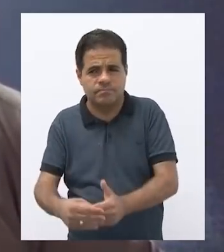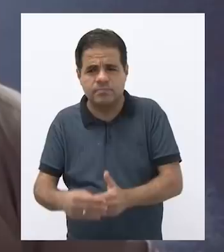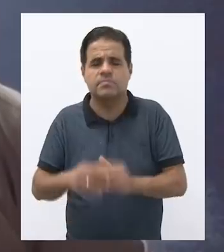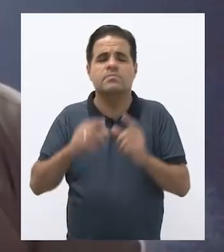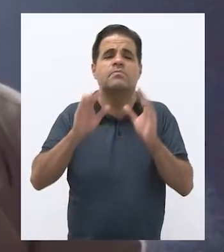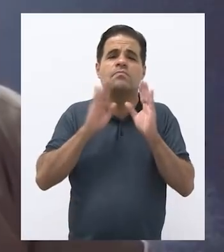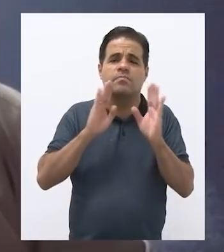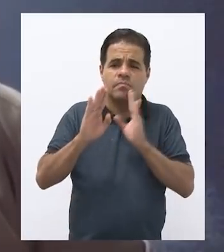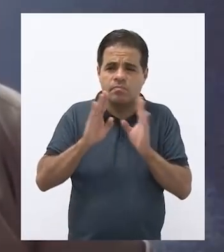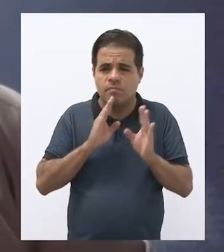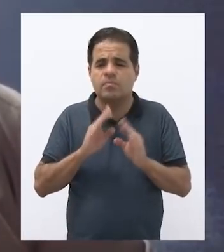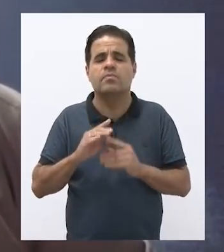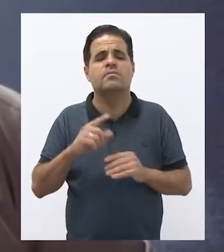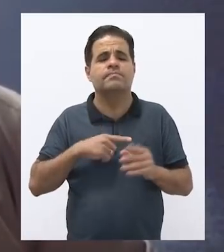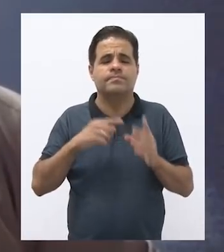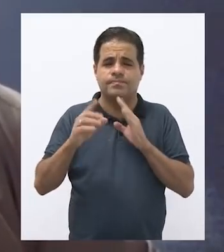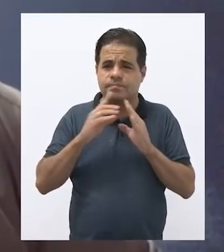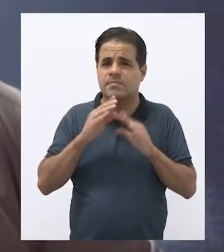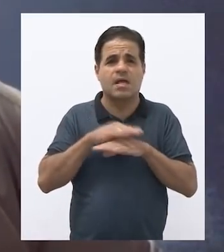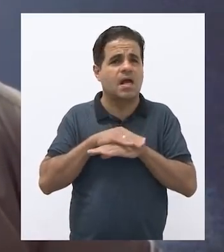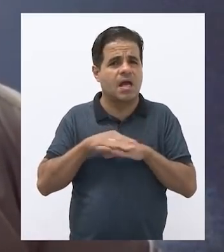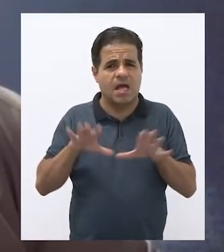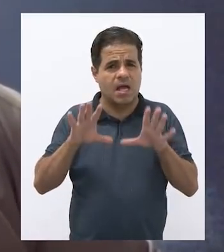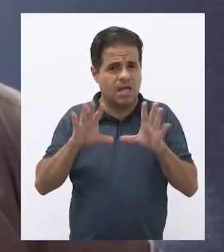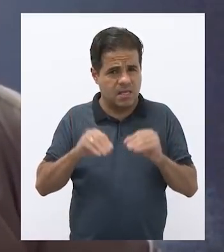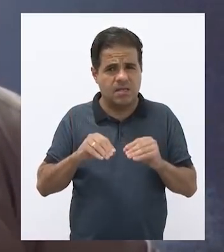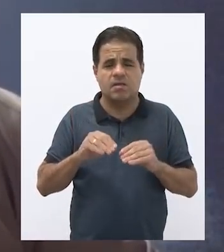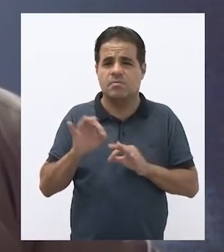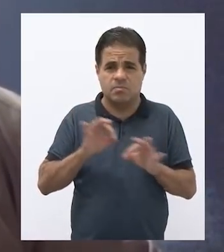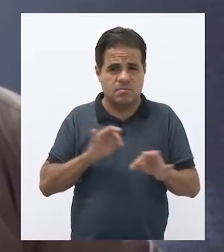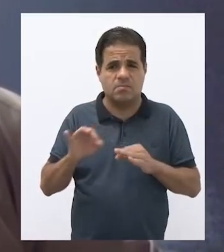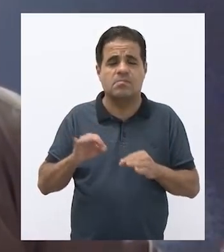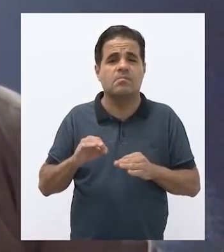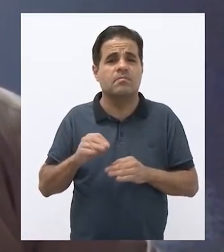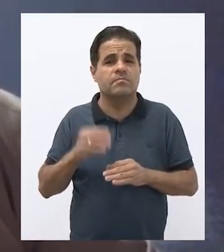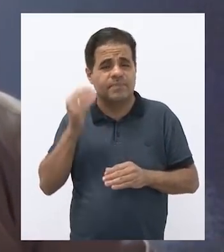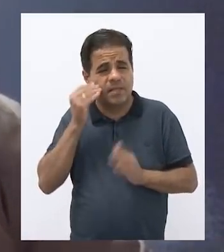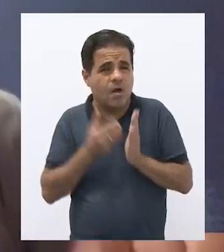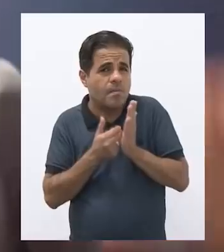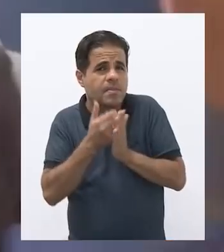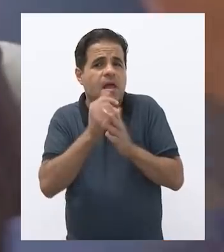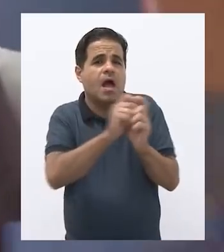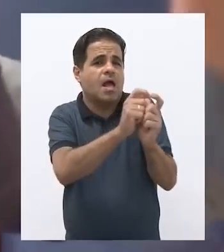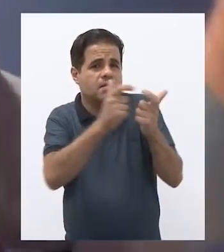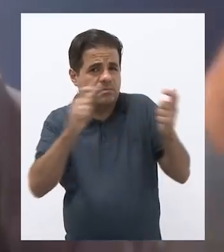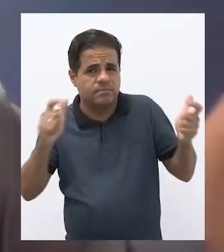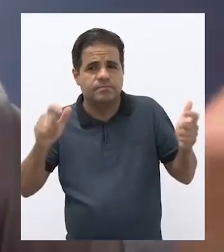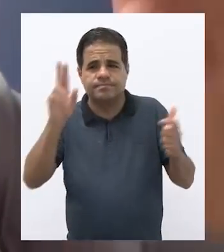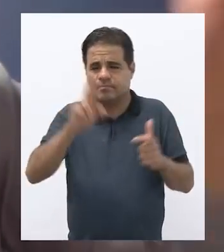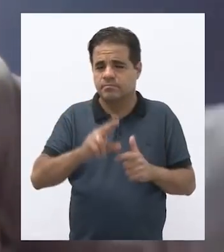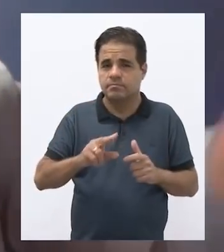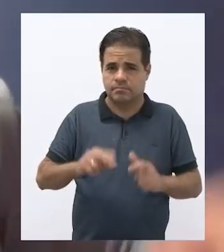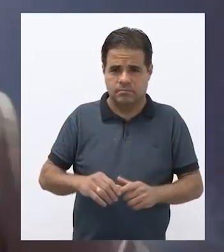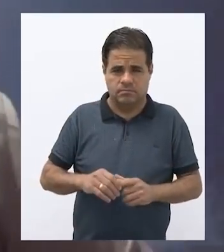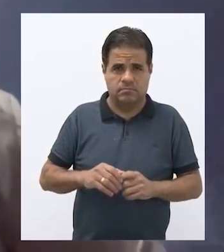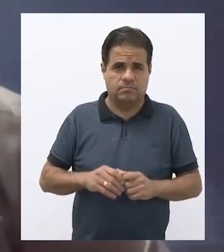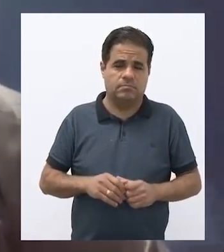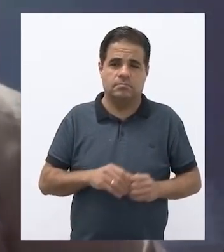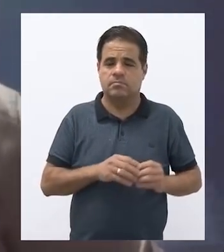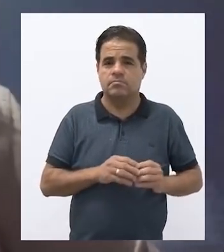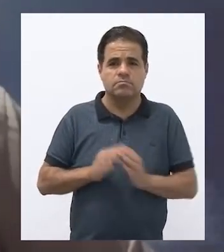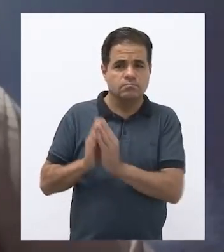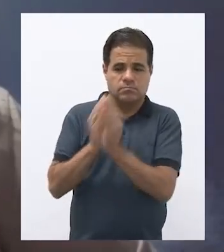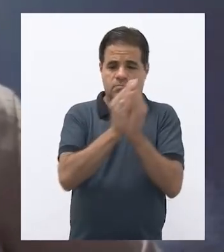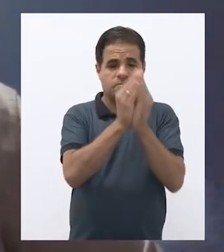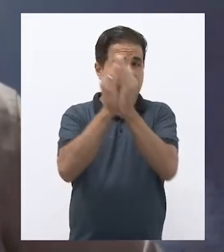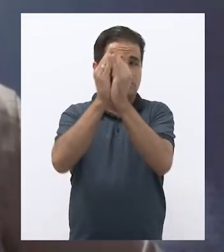Facebook tinha, se não me engano, o Facebook desativou um desses projetos de tentar aumentar essa infraestrutura por meio de balões que emitiriam um